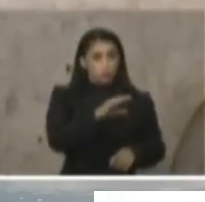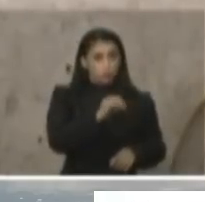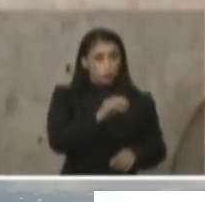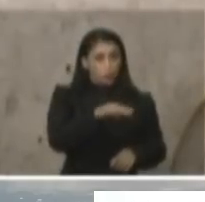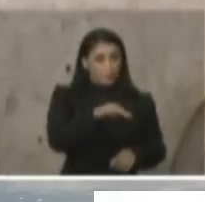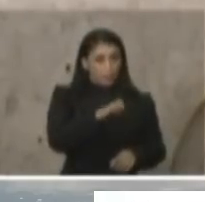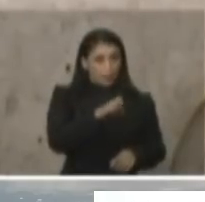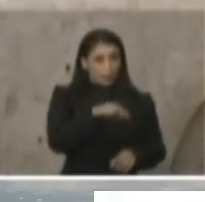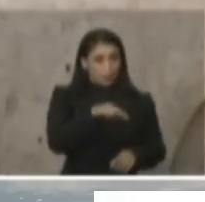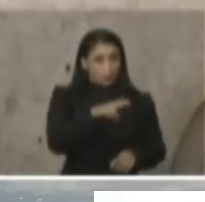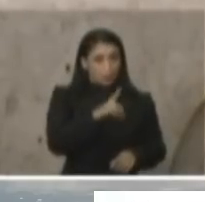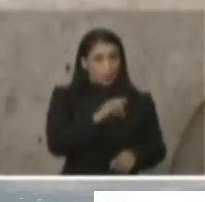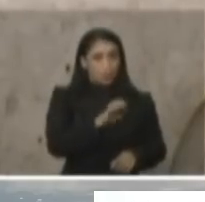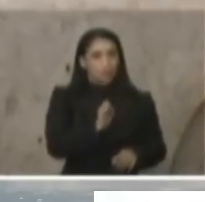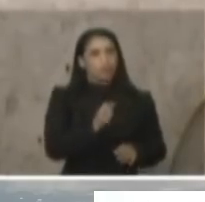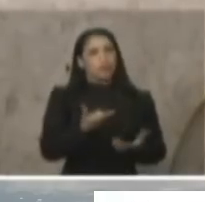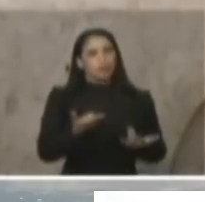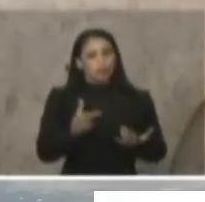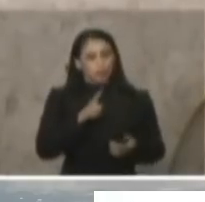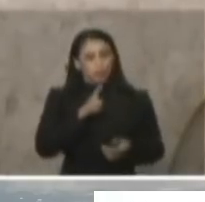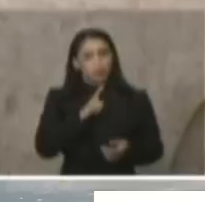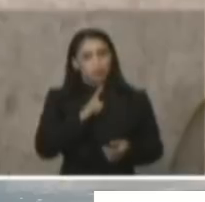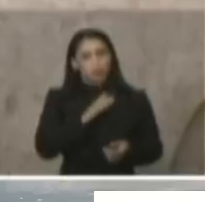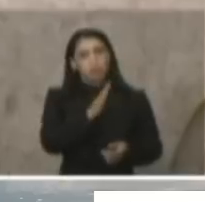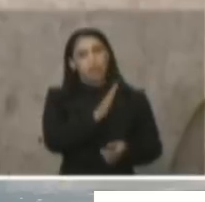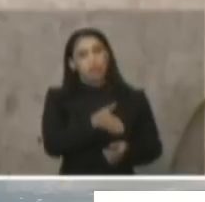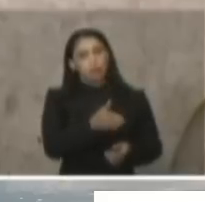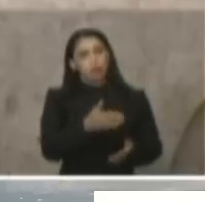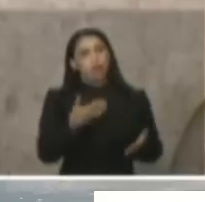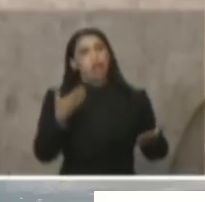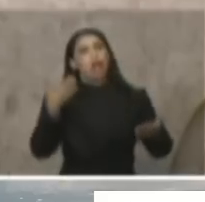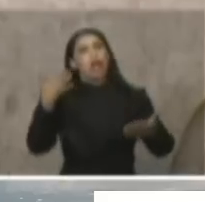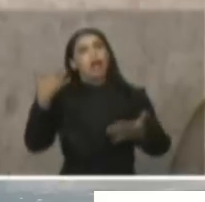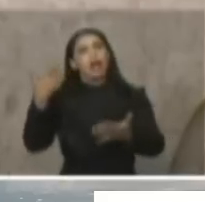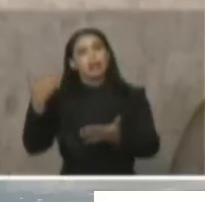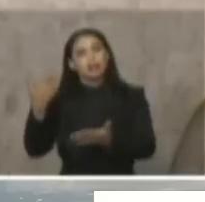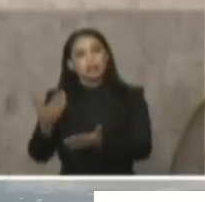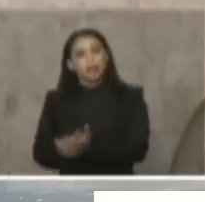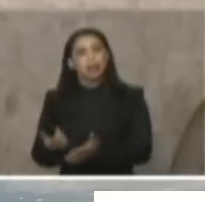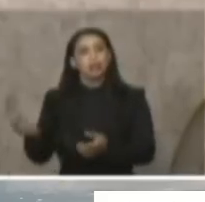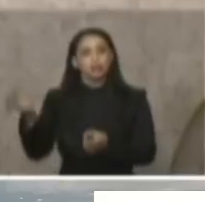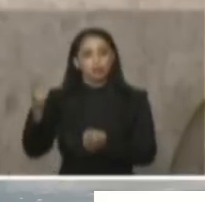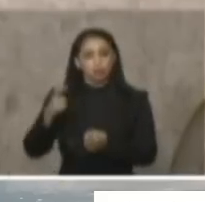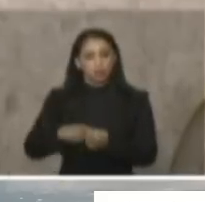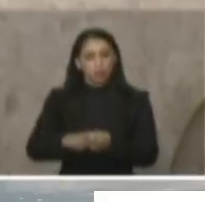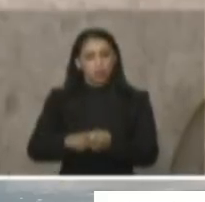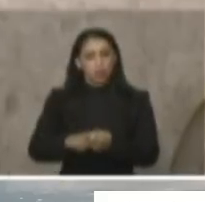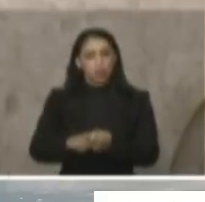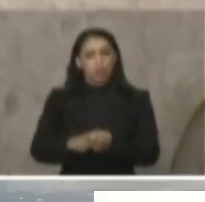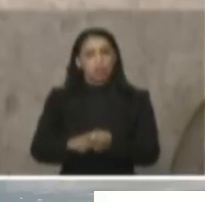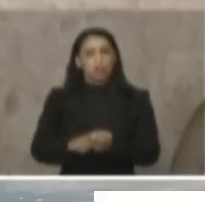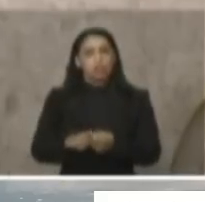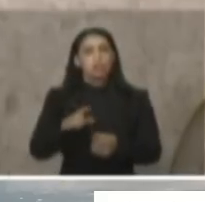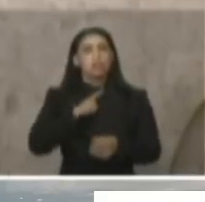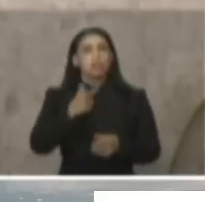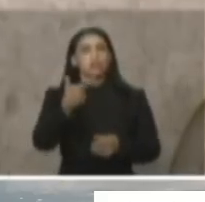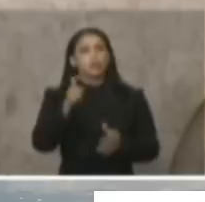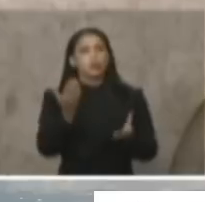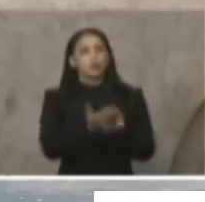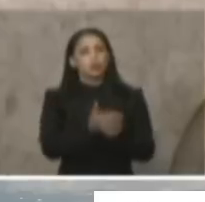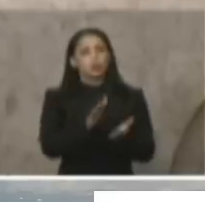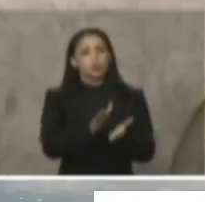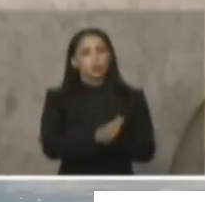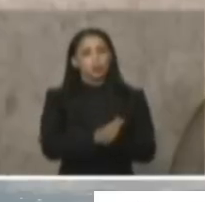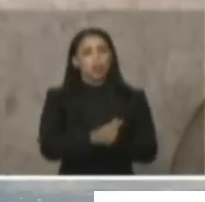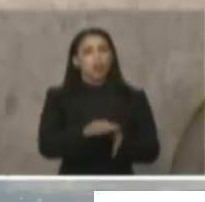fila é certo presidente que vota no seu vice a expectativa para esta próxima gestão então de acordo com alguns ministros que a